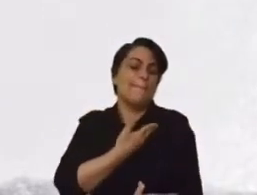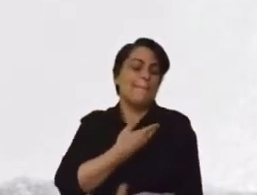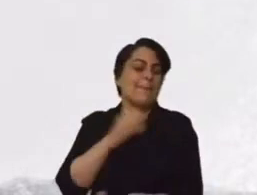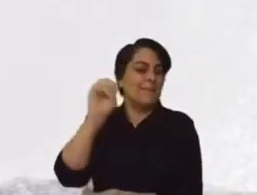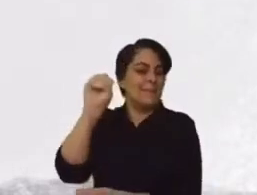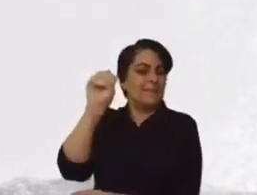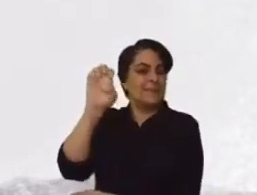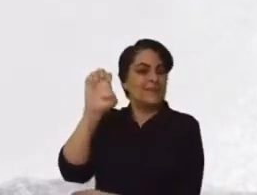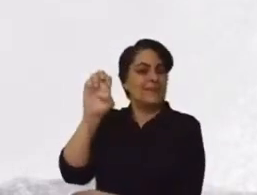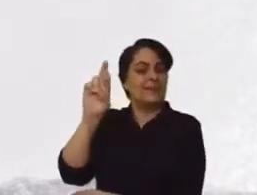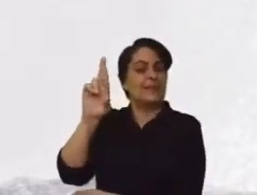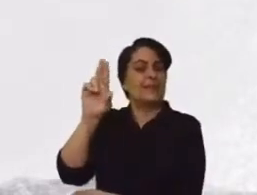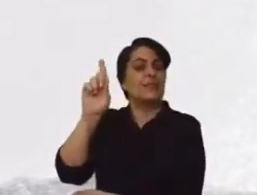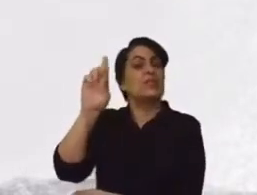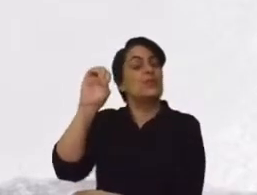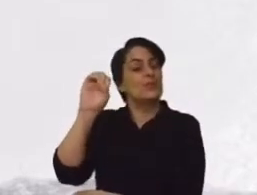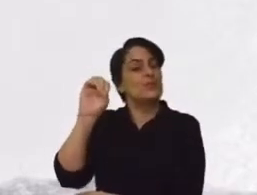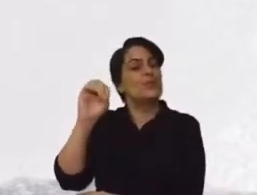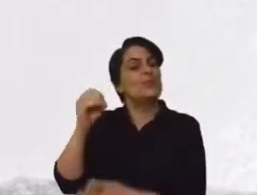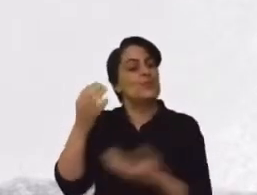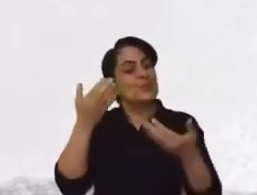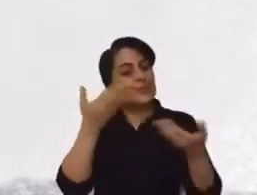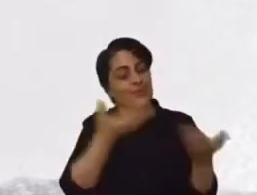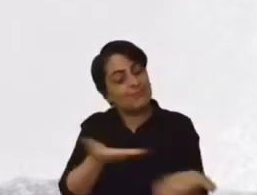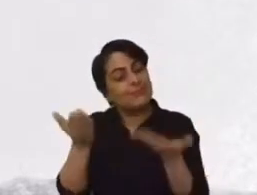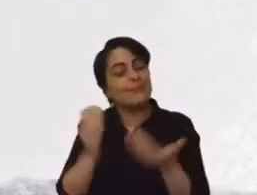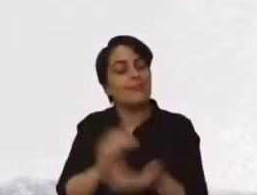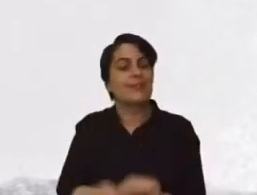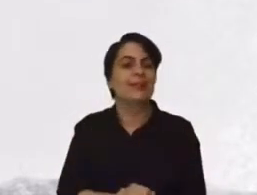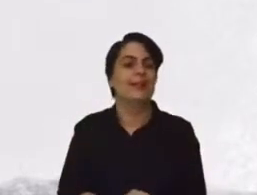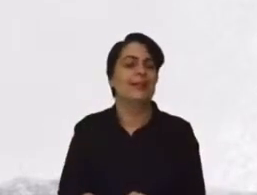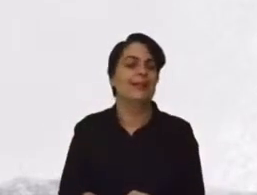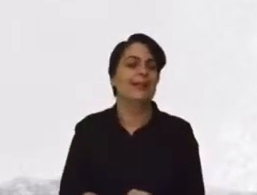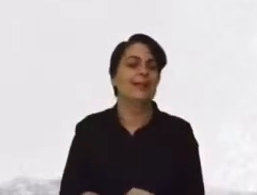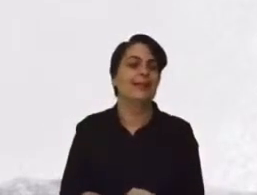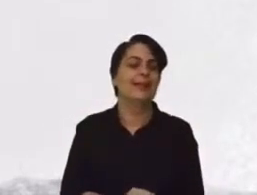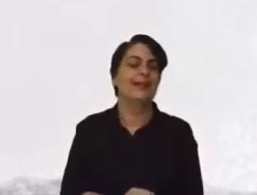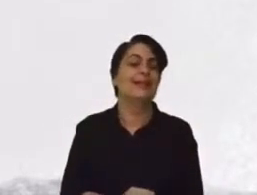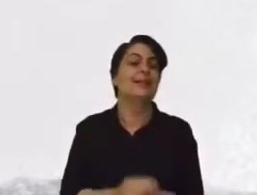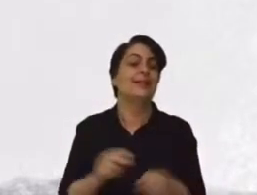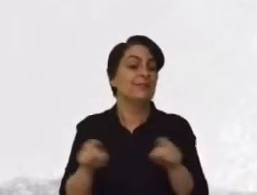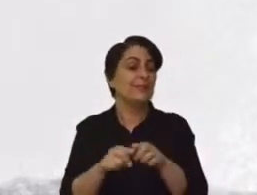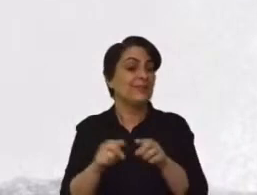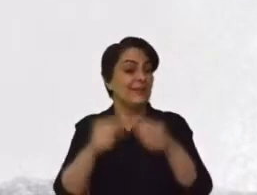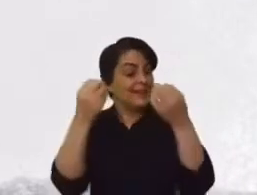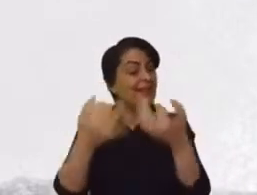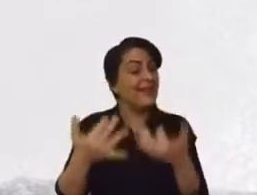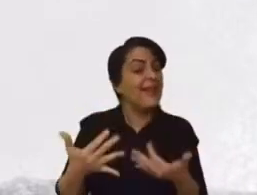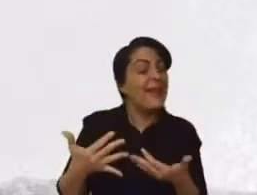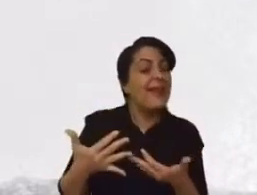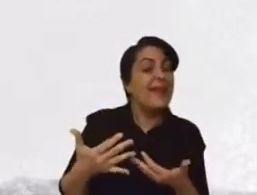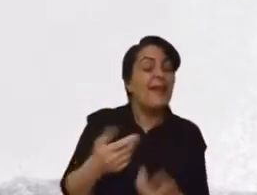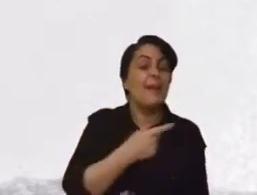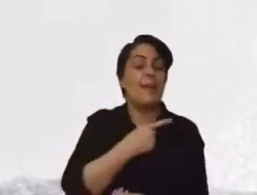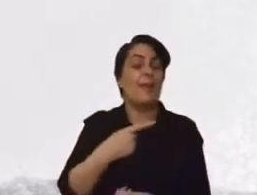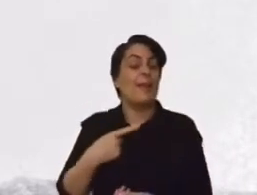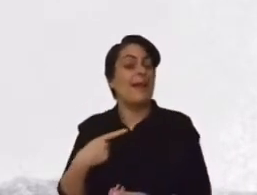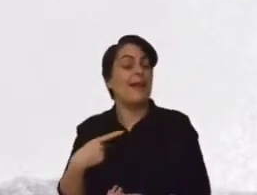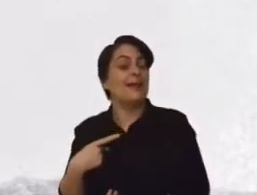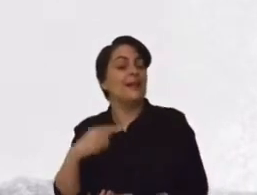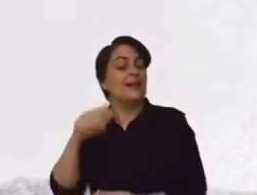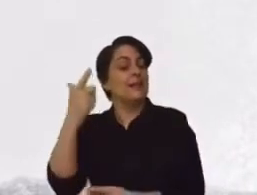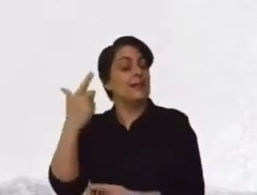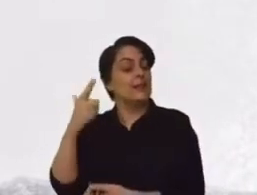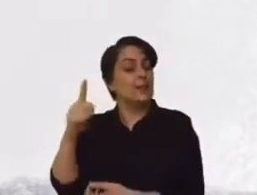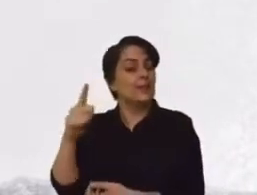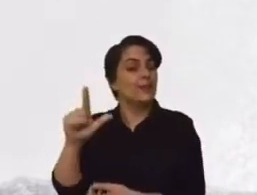depois nós te entregamos. É isso aí, presidente. E dizer aqui ao presidente Lula, para passar a palavra a ele, de que nós temos